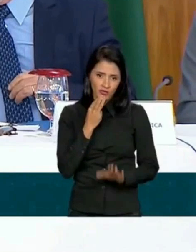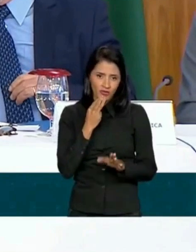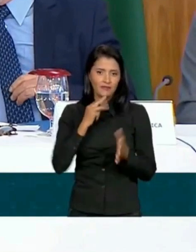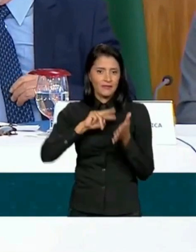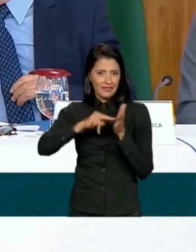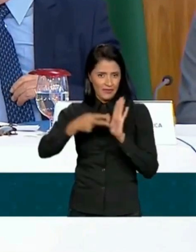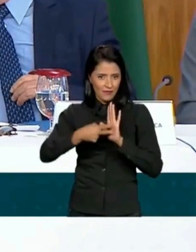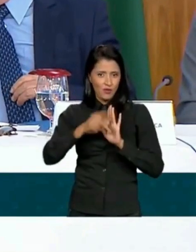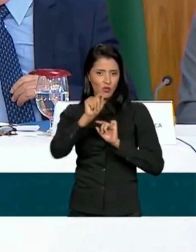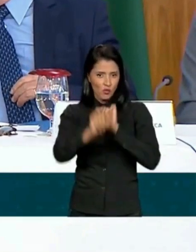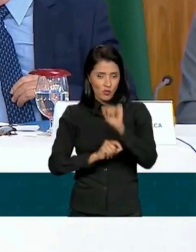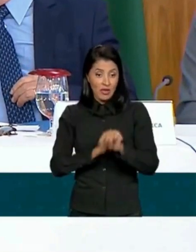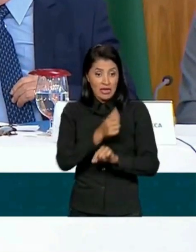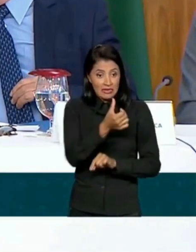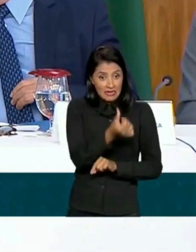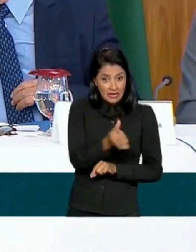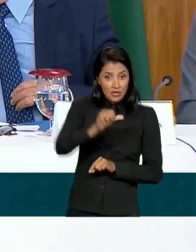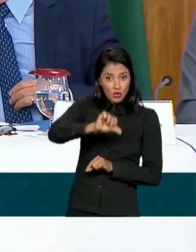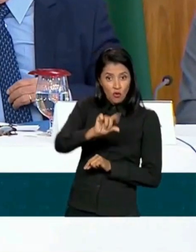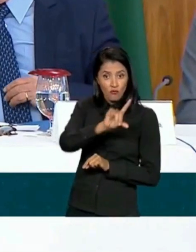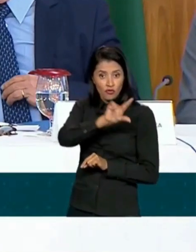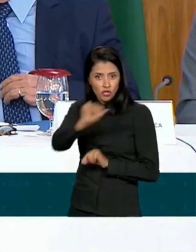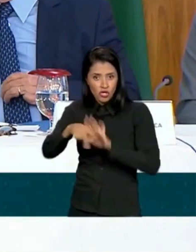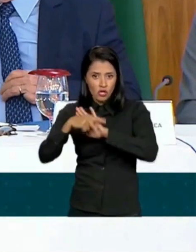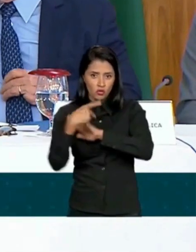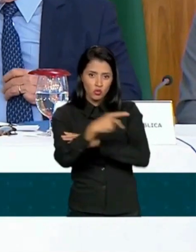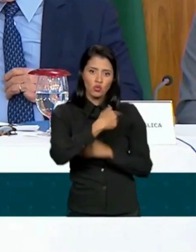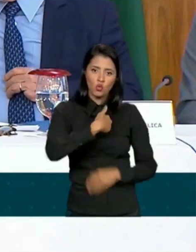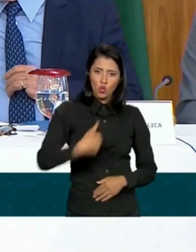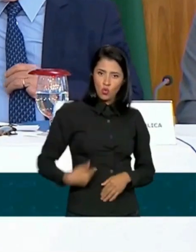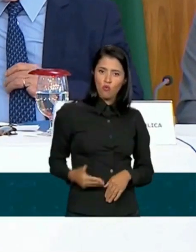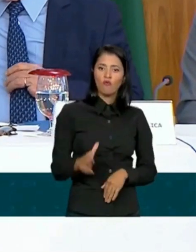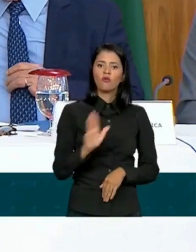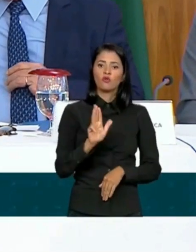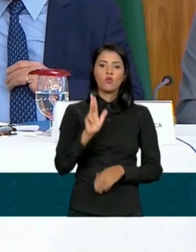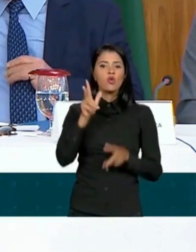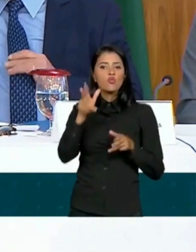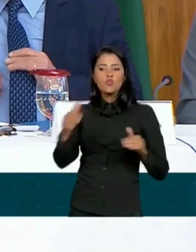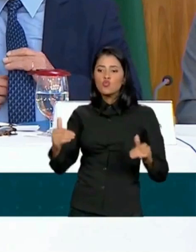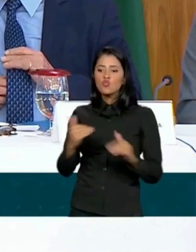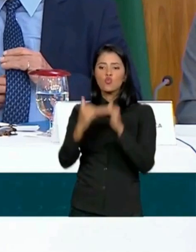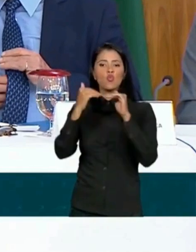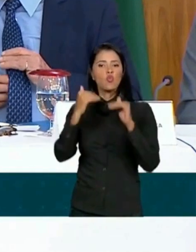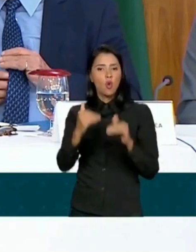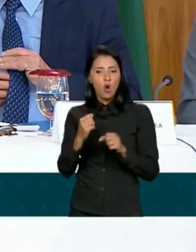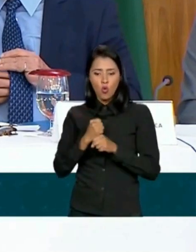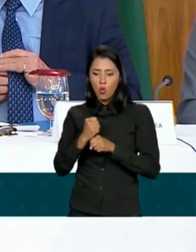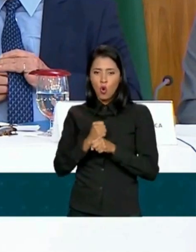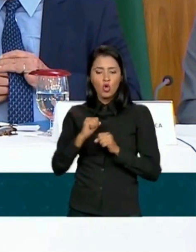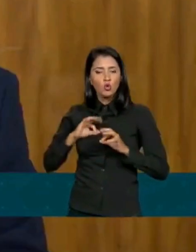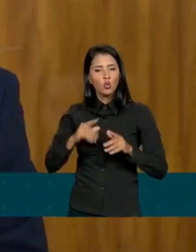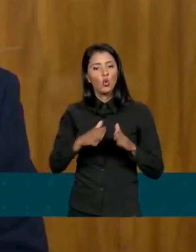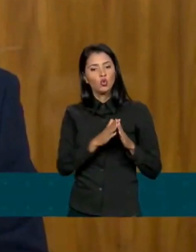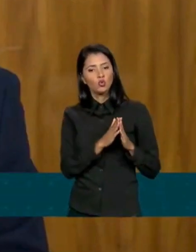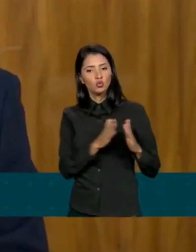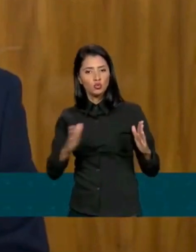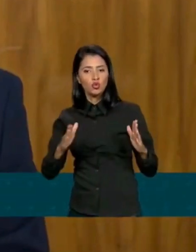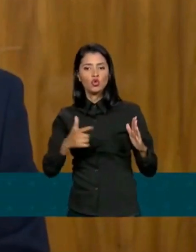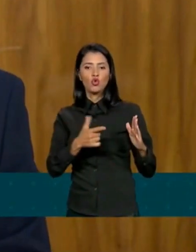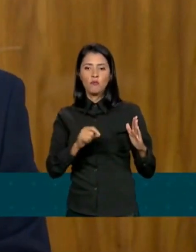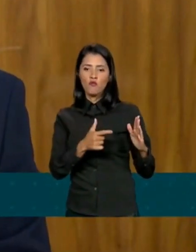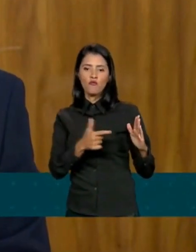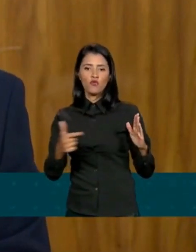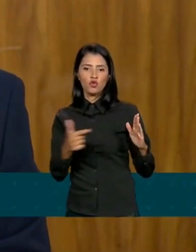que em 69 dias do seu governo equivale ao mesmo valor de todo o ano de 2022 que foi pago